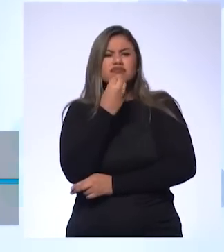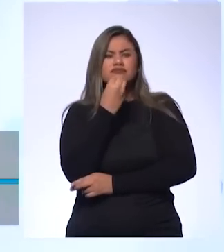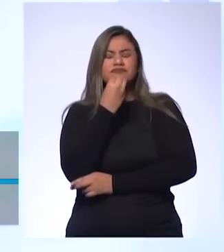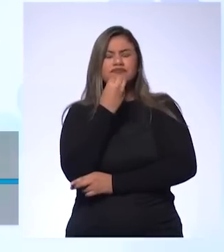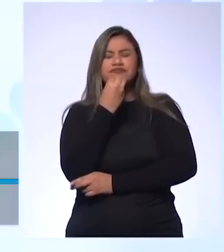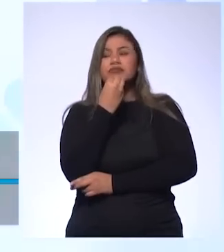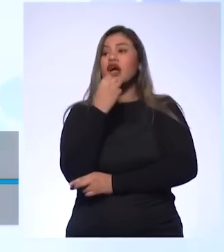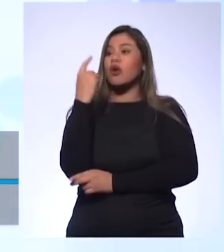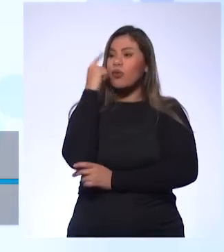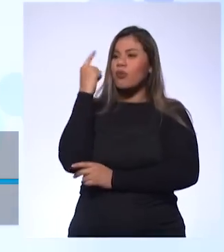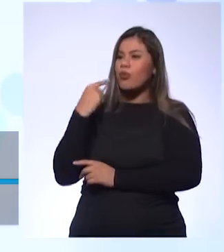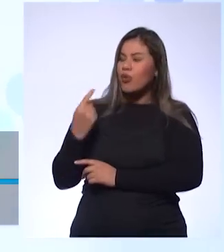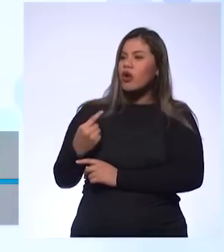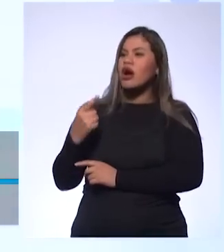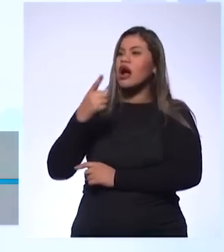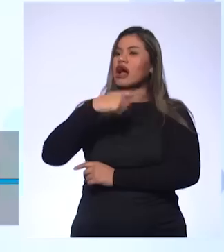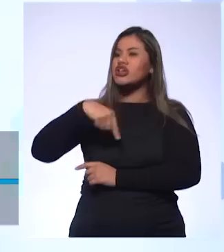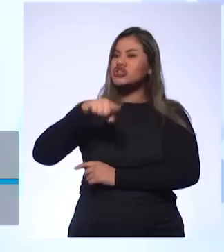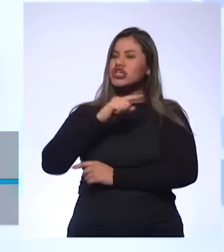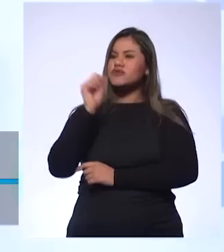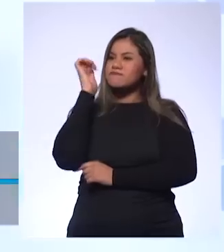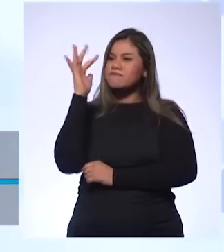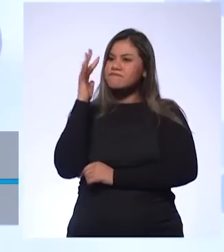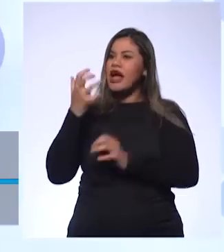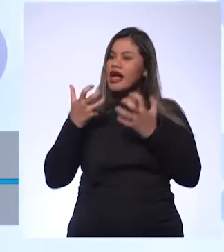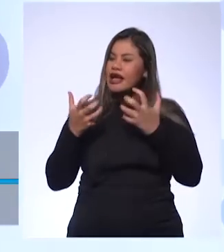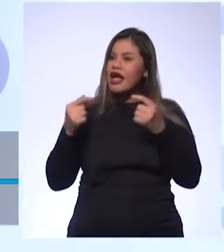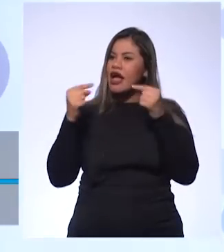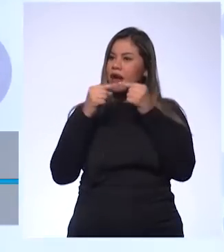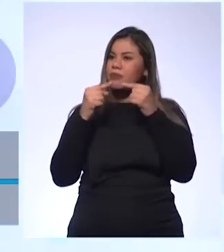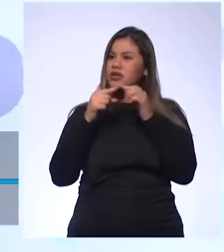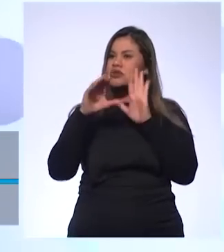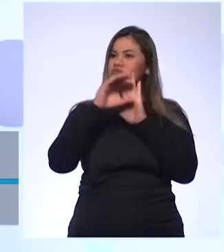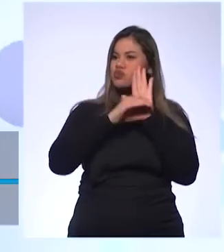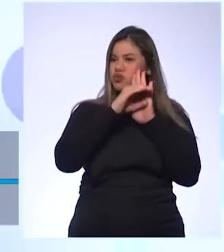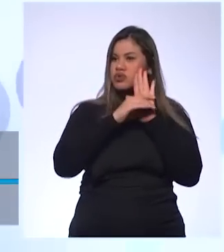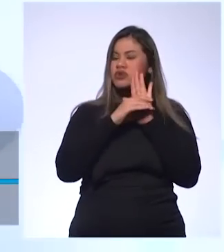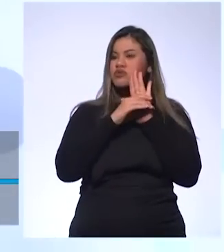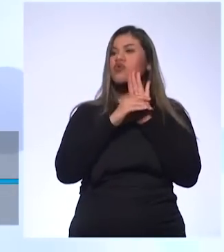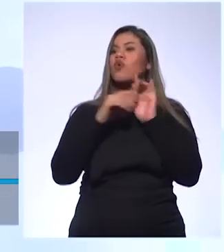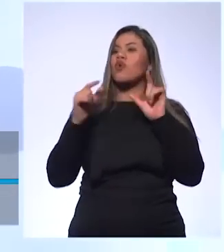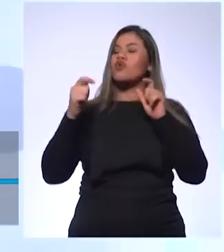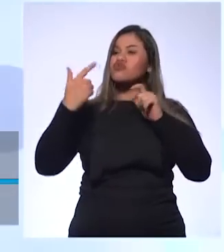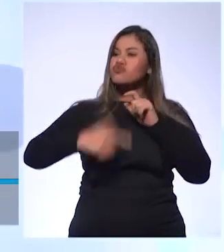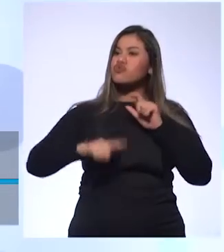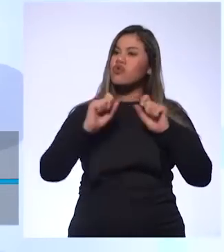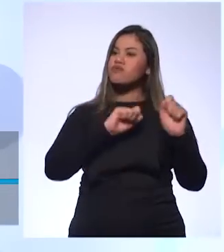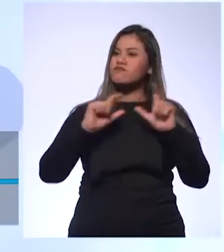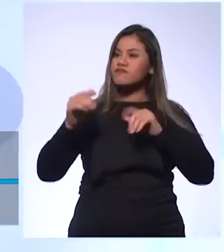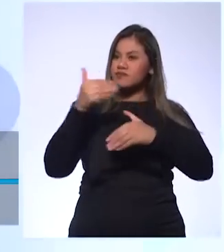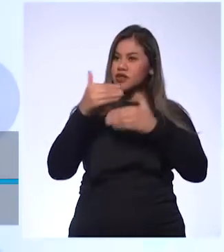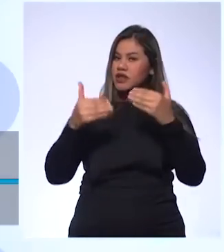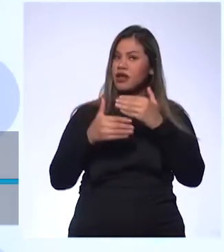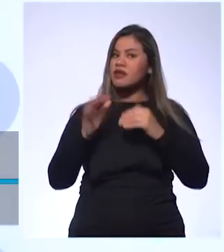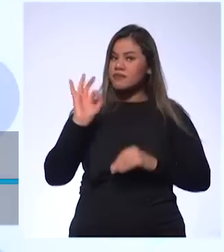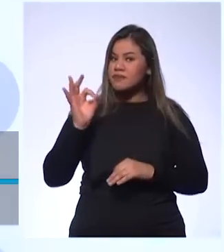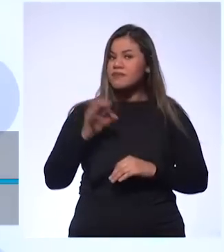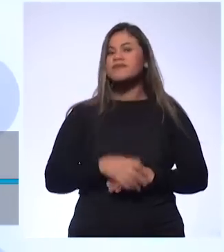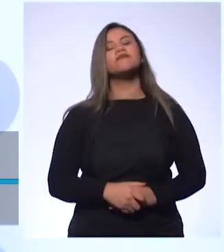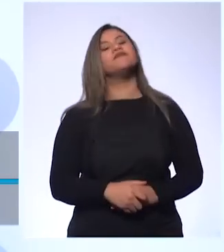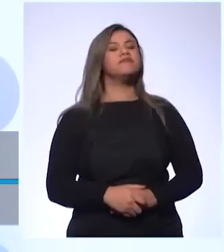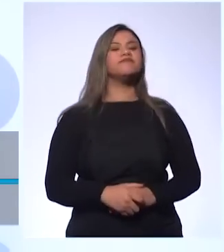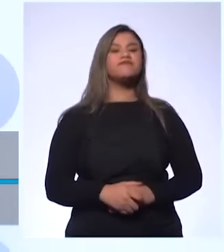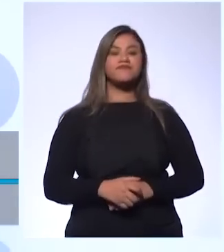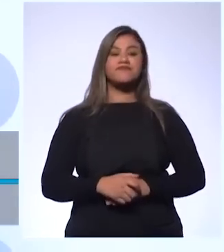fazer sempre relações com o currículo, o próximo slide eu acho que contempla isso. Isso. Eu vou trazer a vocês outro, tá